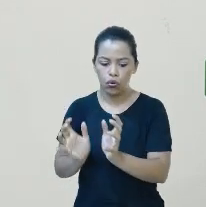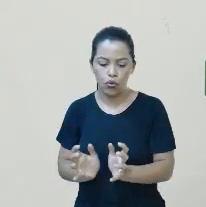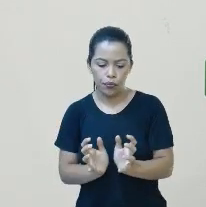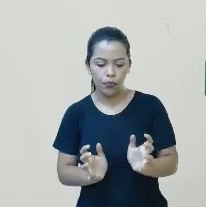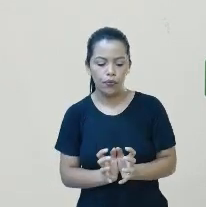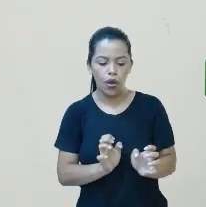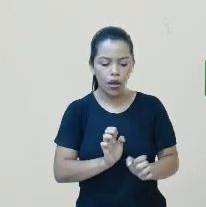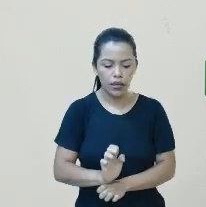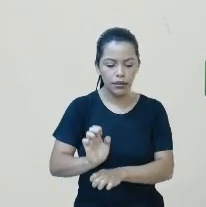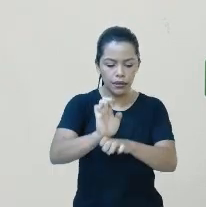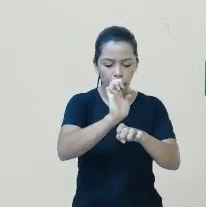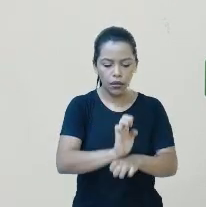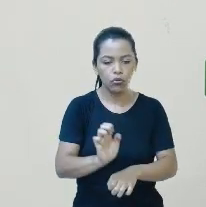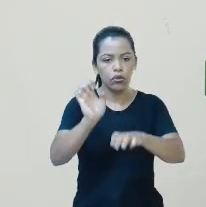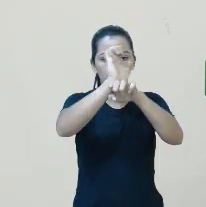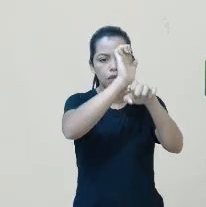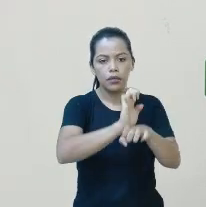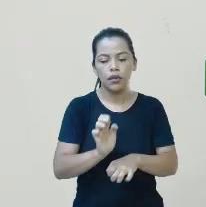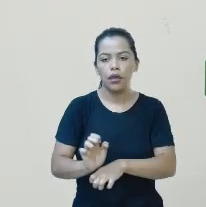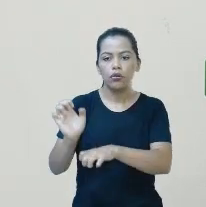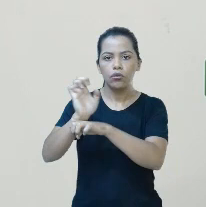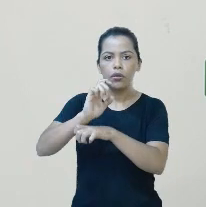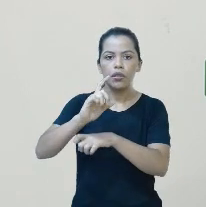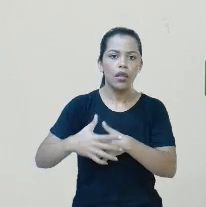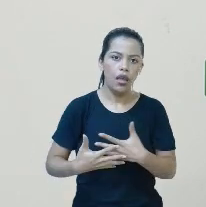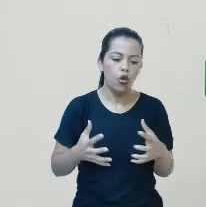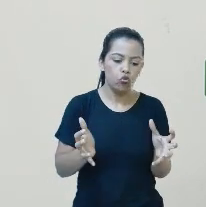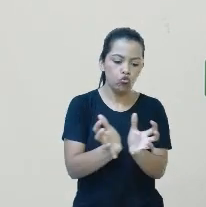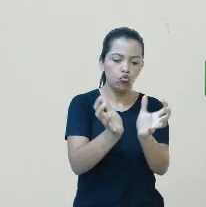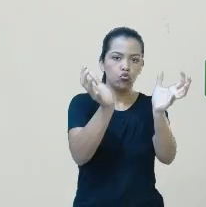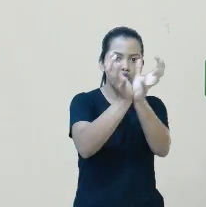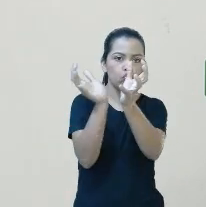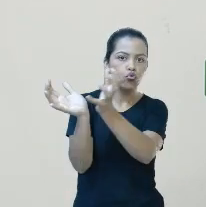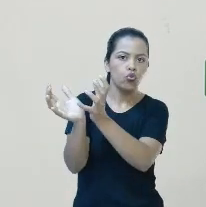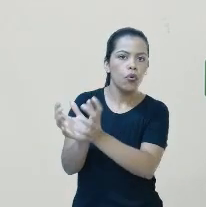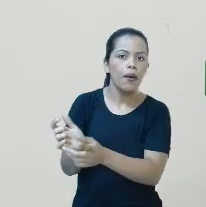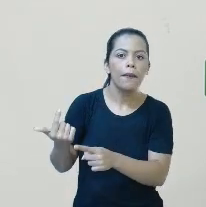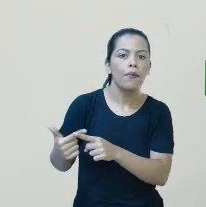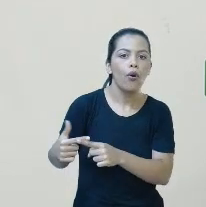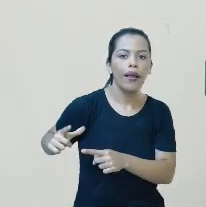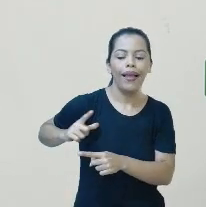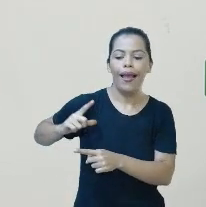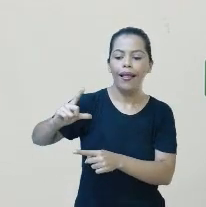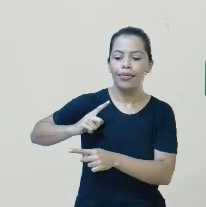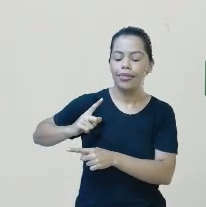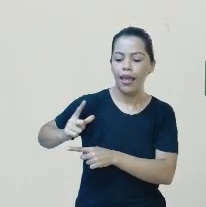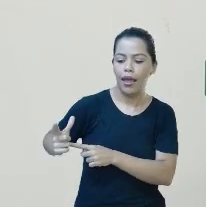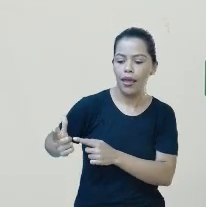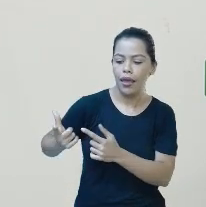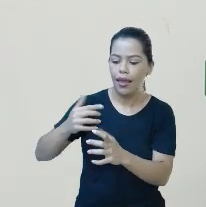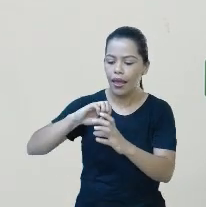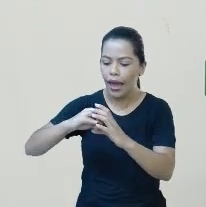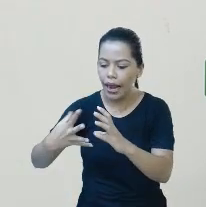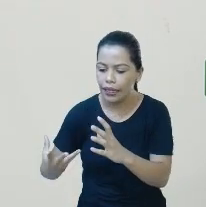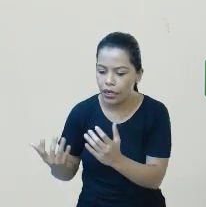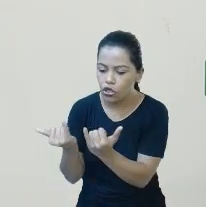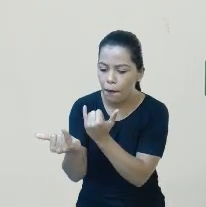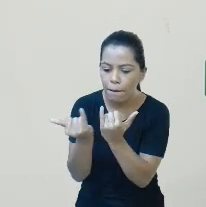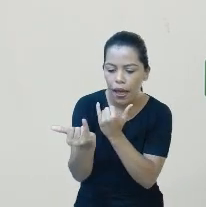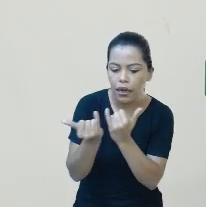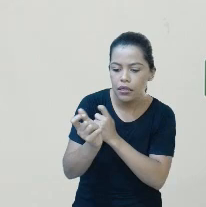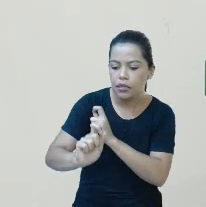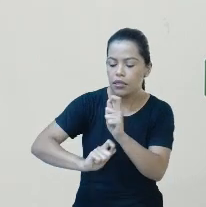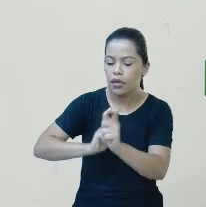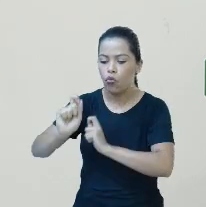agrupados por regiões, eles foram agrupados por terem semelhanças na economia, na natureza, que são os